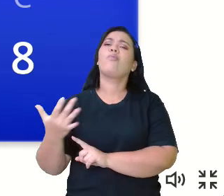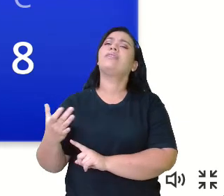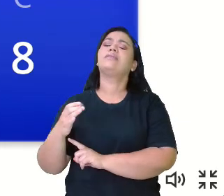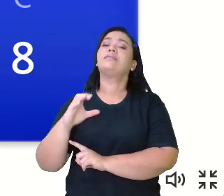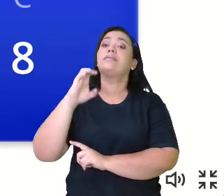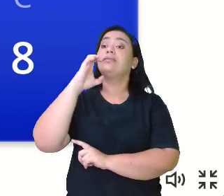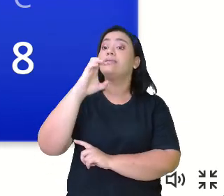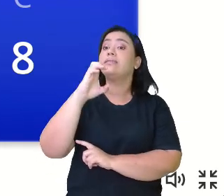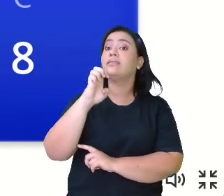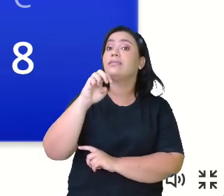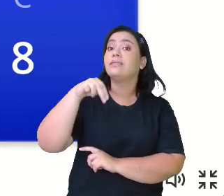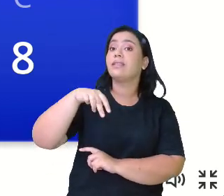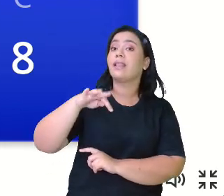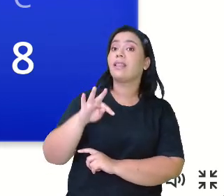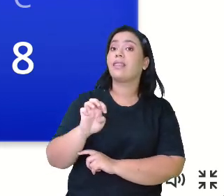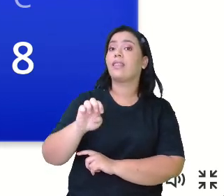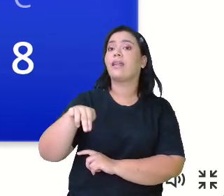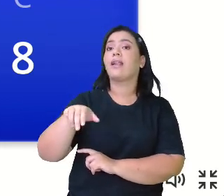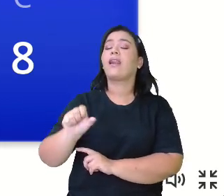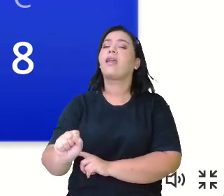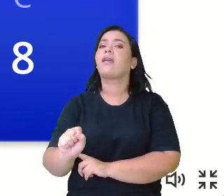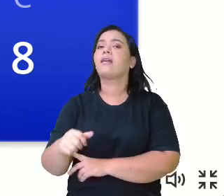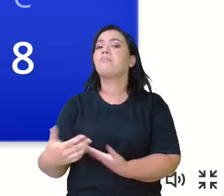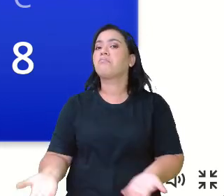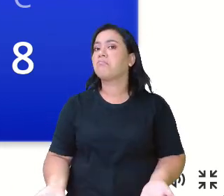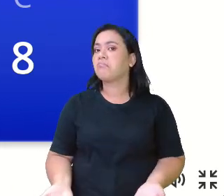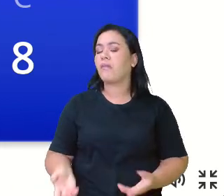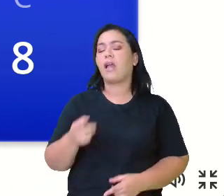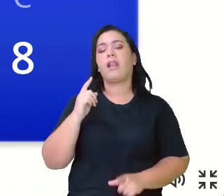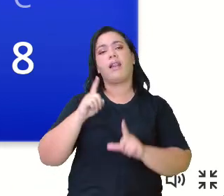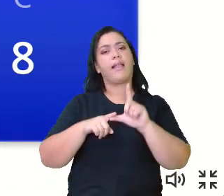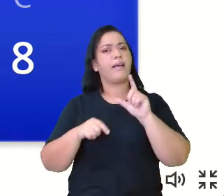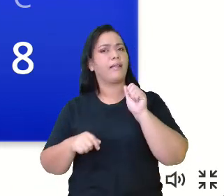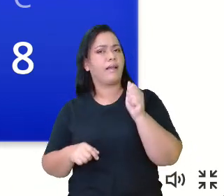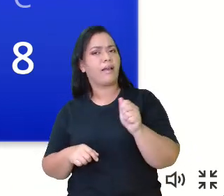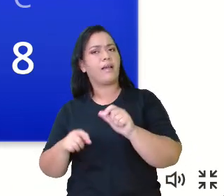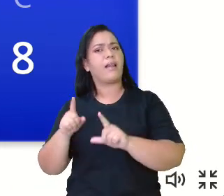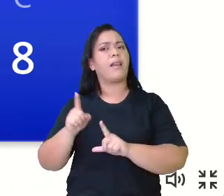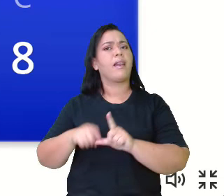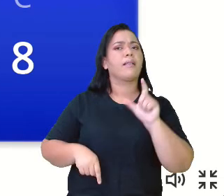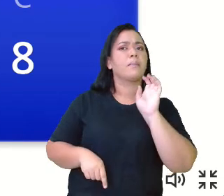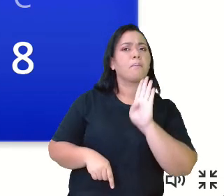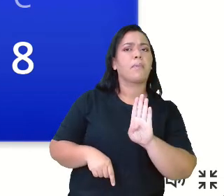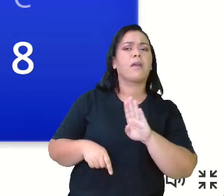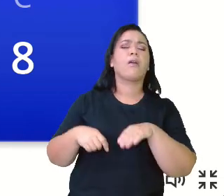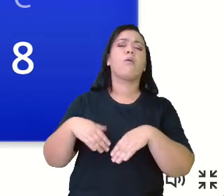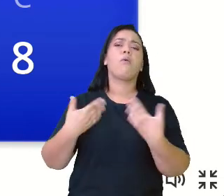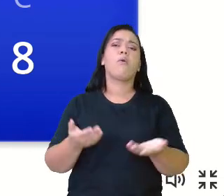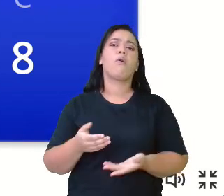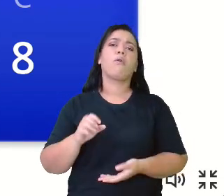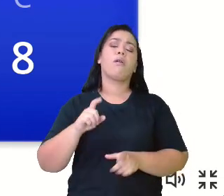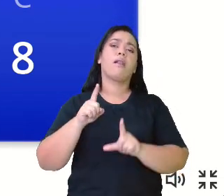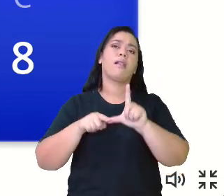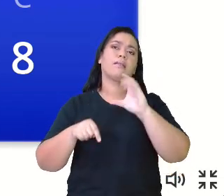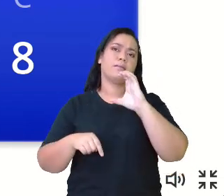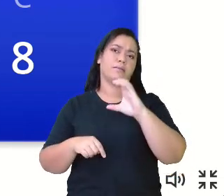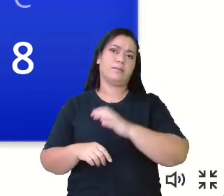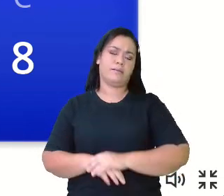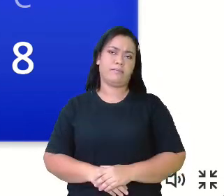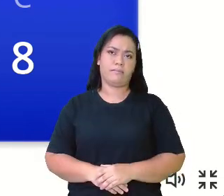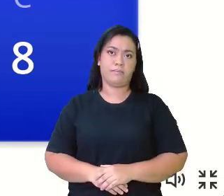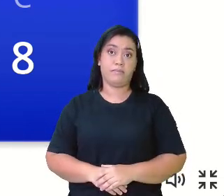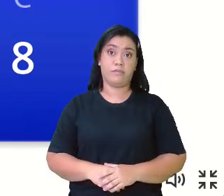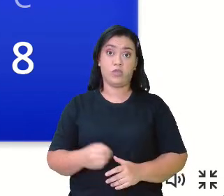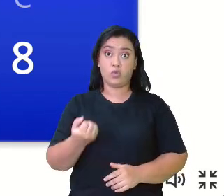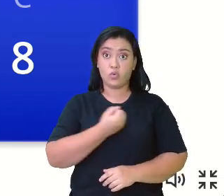hein? Será que é letra A, 9? Letra B, 5? Ou letra C, 8? No